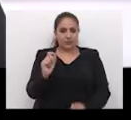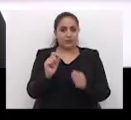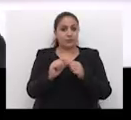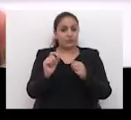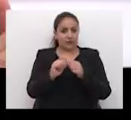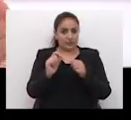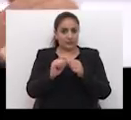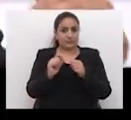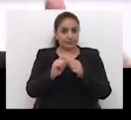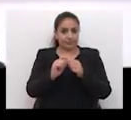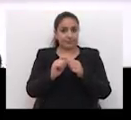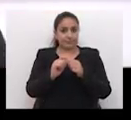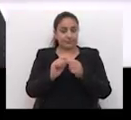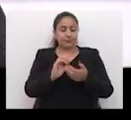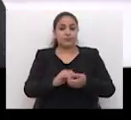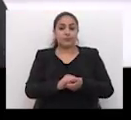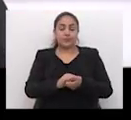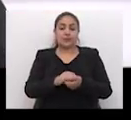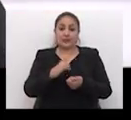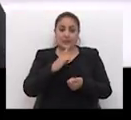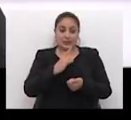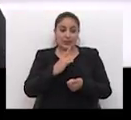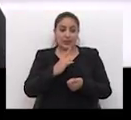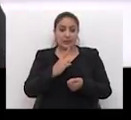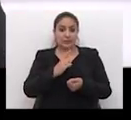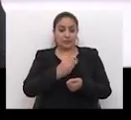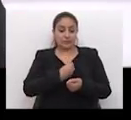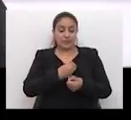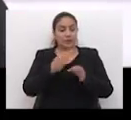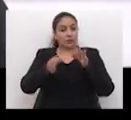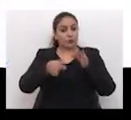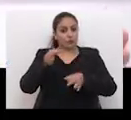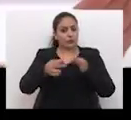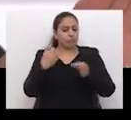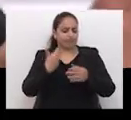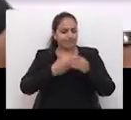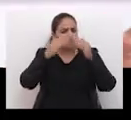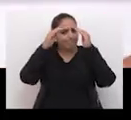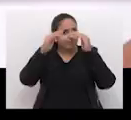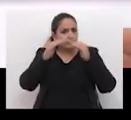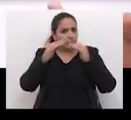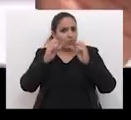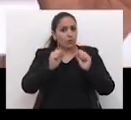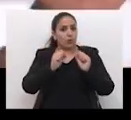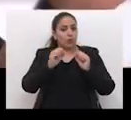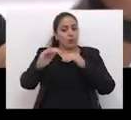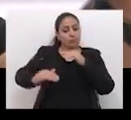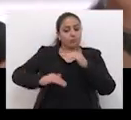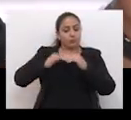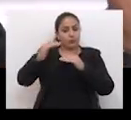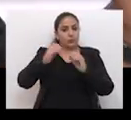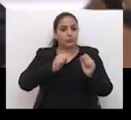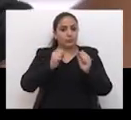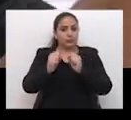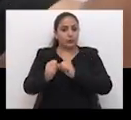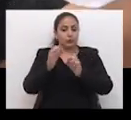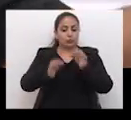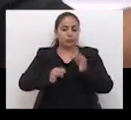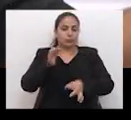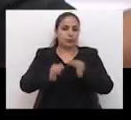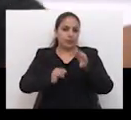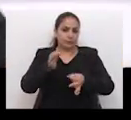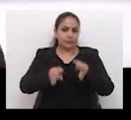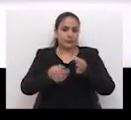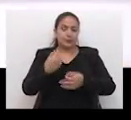move legitimamente, né, e está sob júdice. Vamos respeitar as instâncias superiores, que é o